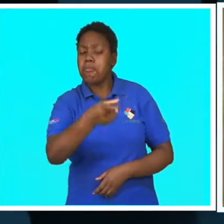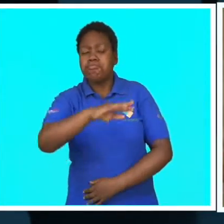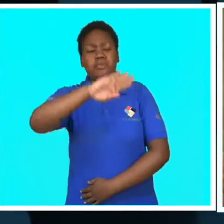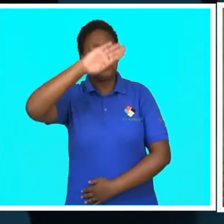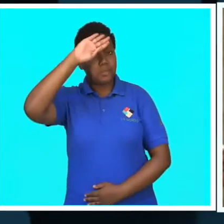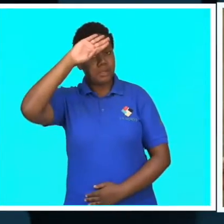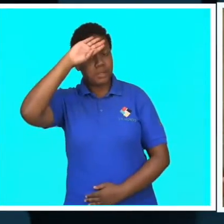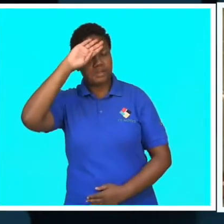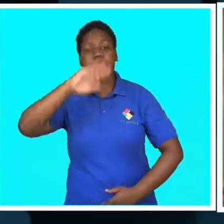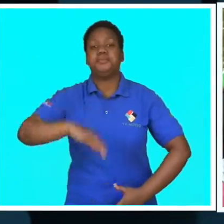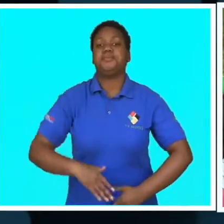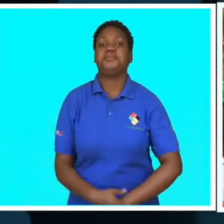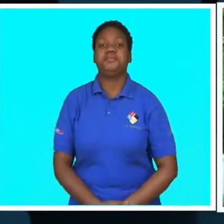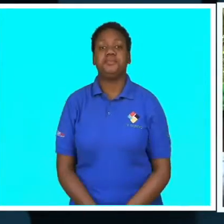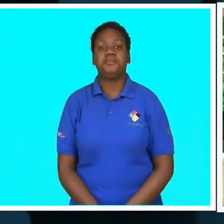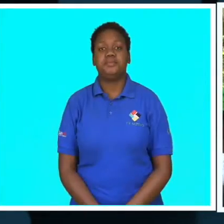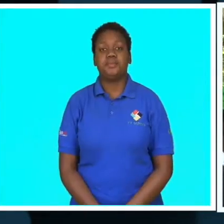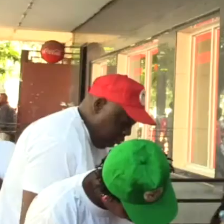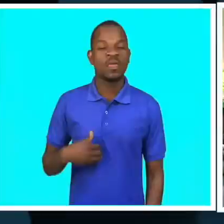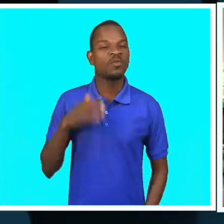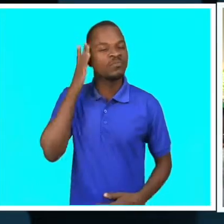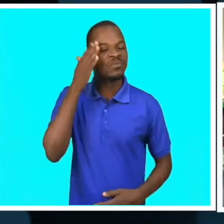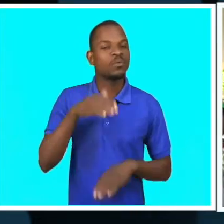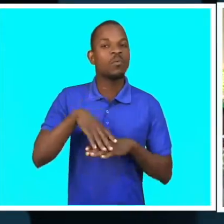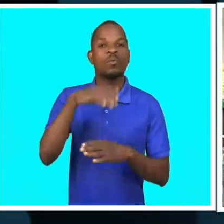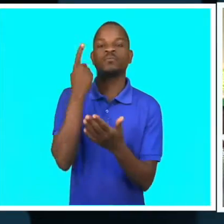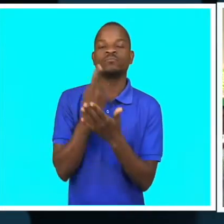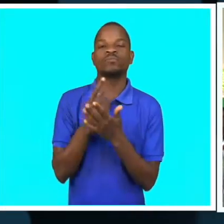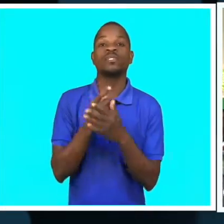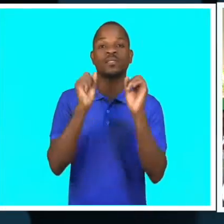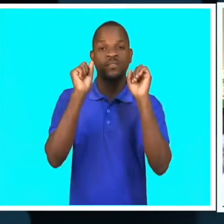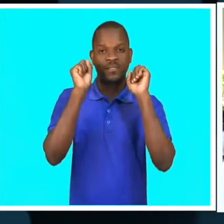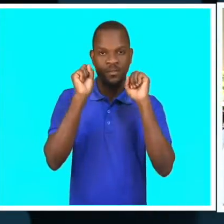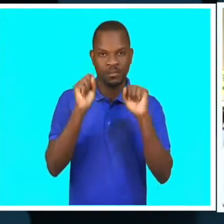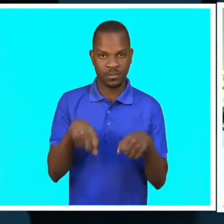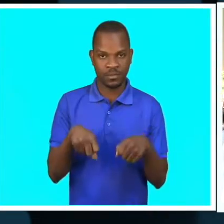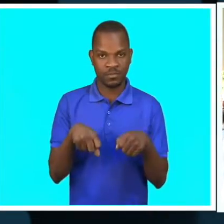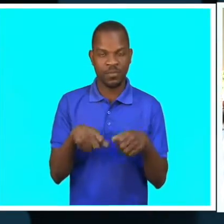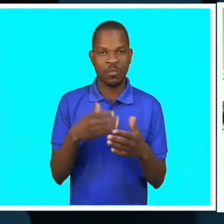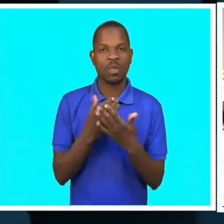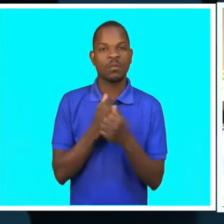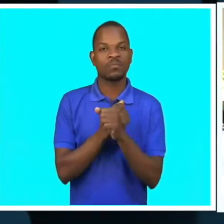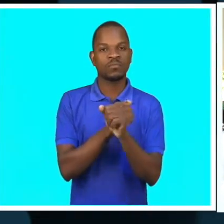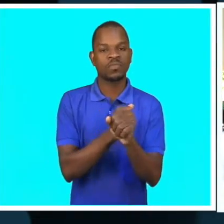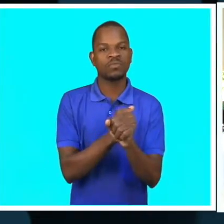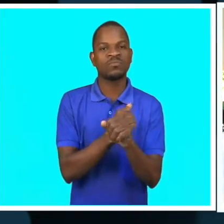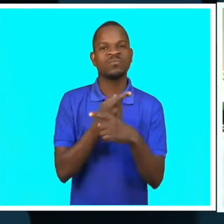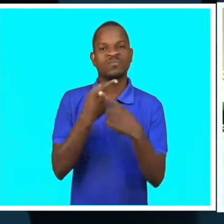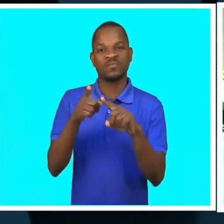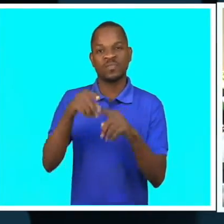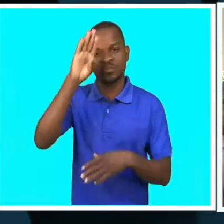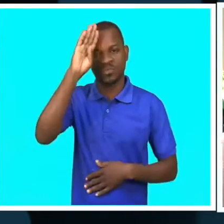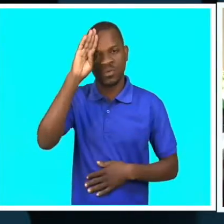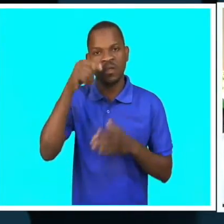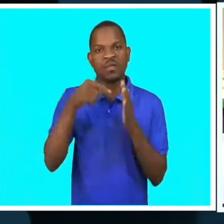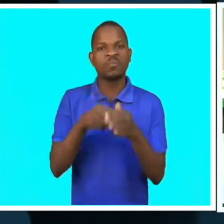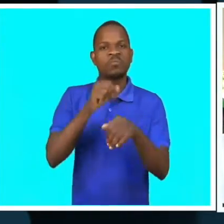a combater outras doenças oportunistas. Acho que é muito importante, sim, para a prevenção de várias doenças,